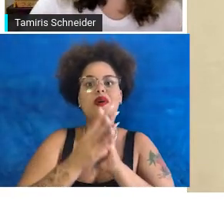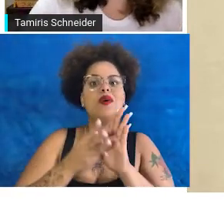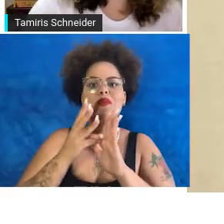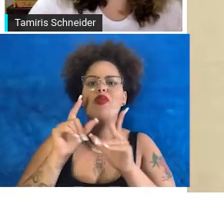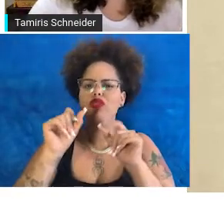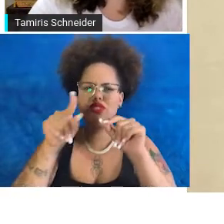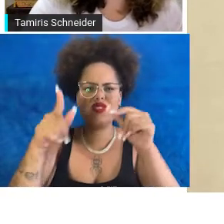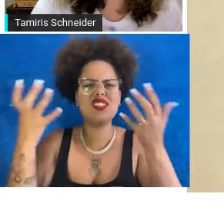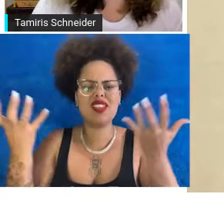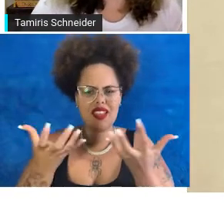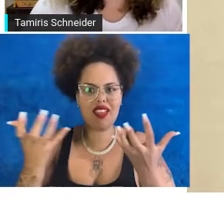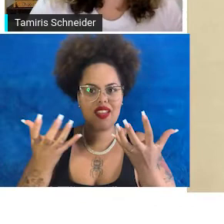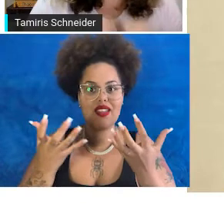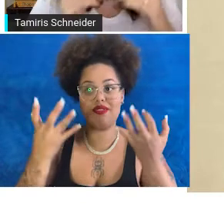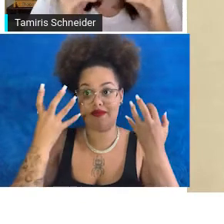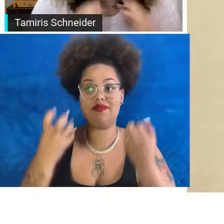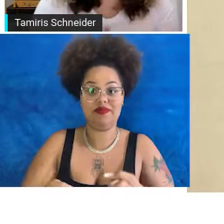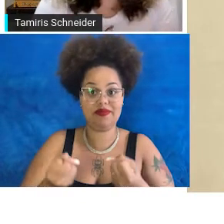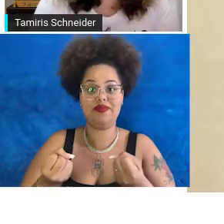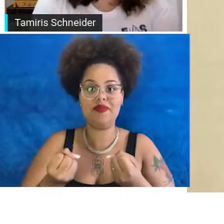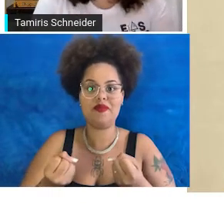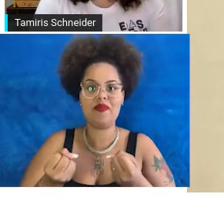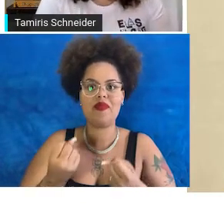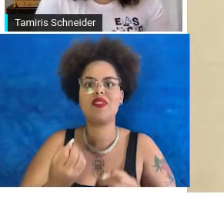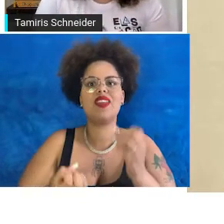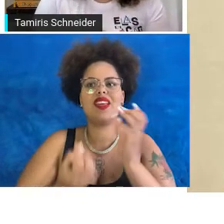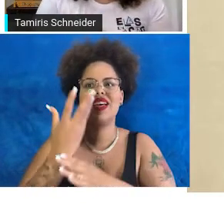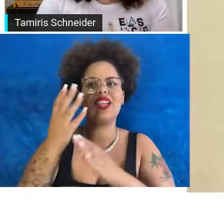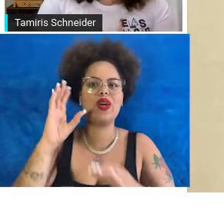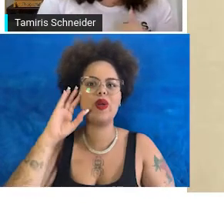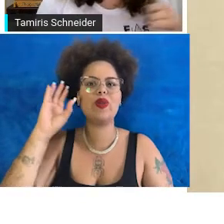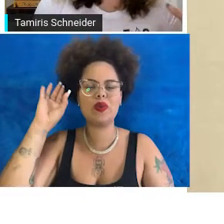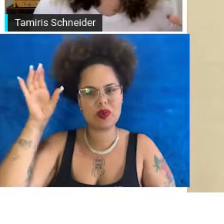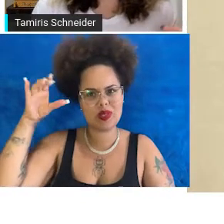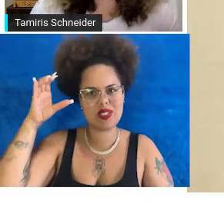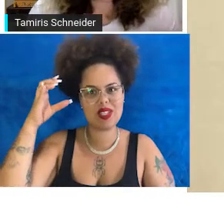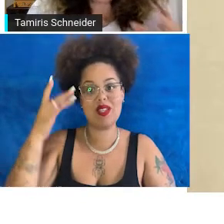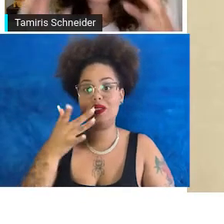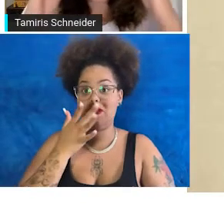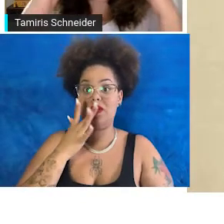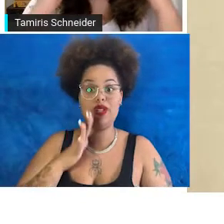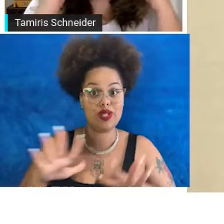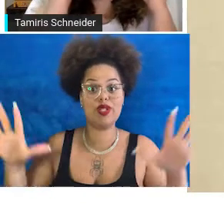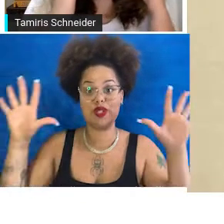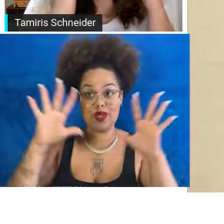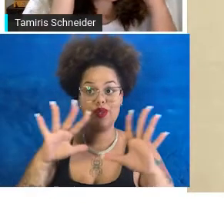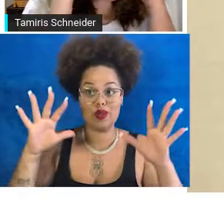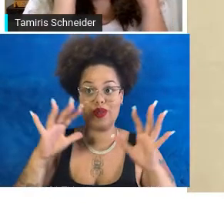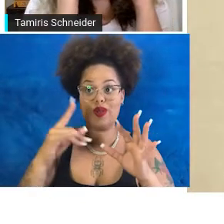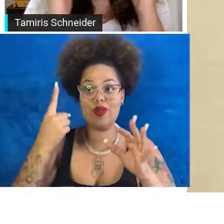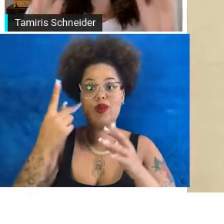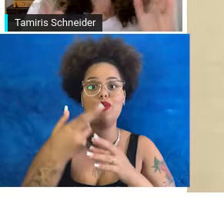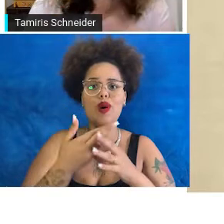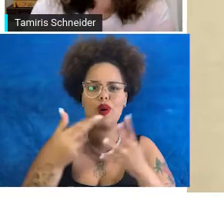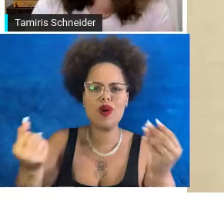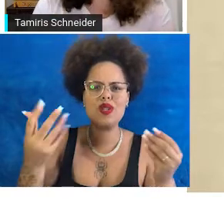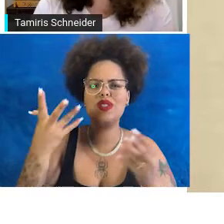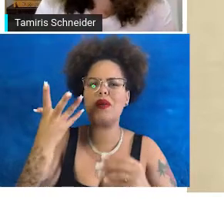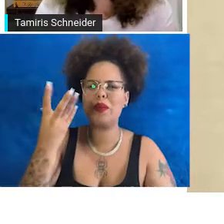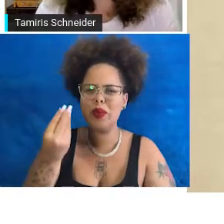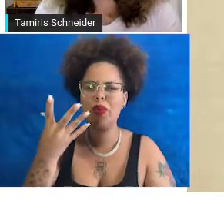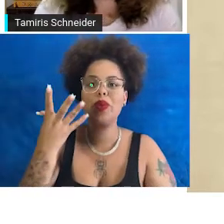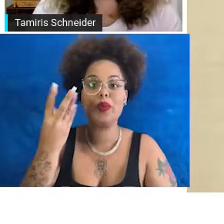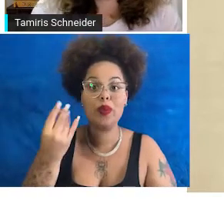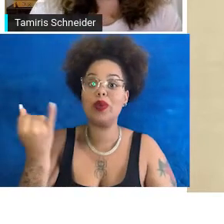quer, né? Então vamos lá. Criando conceitos, paleta de cor. Paleta de cor é uma coisa muito,